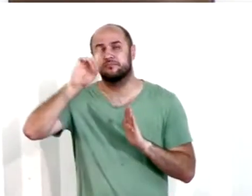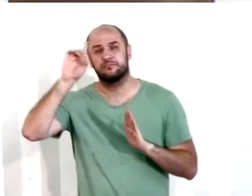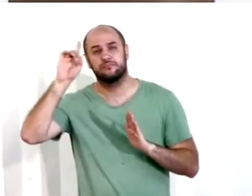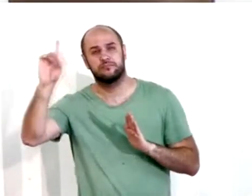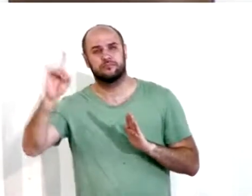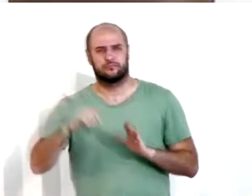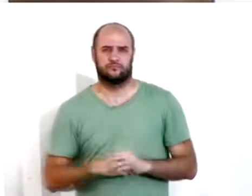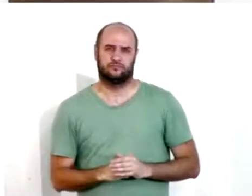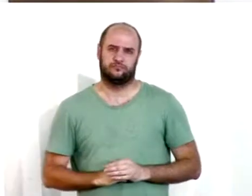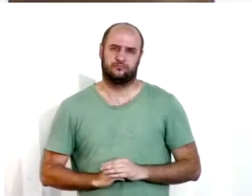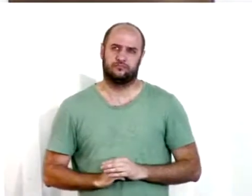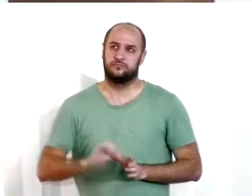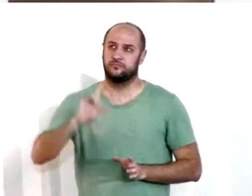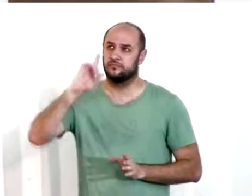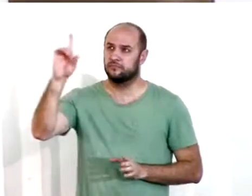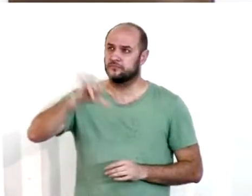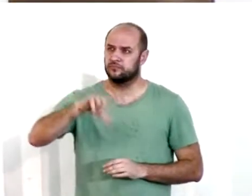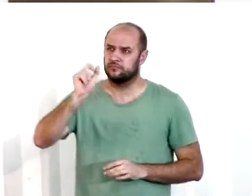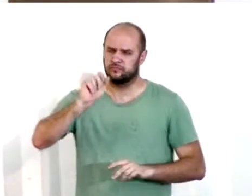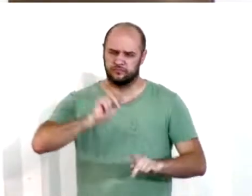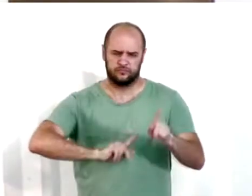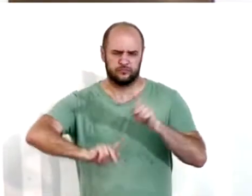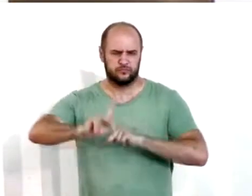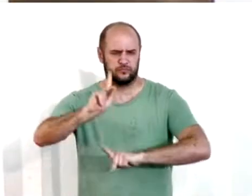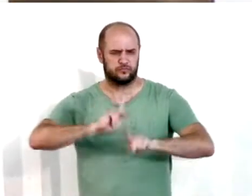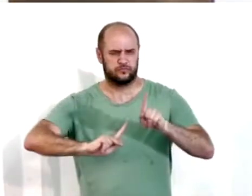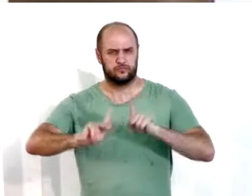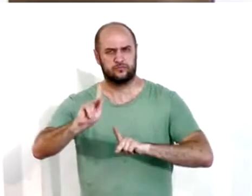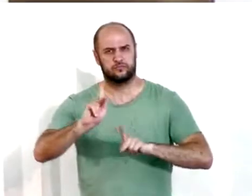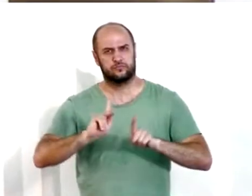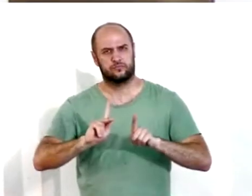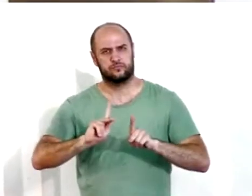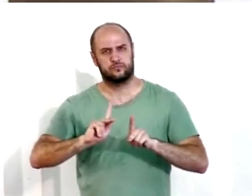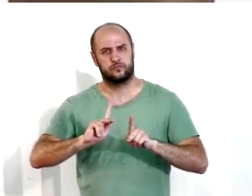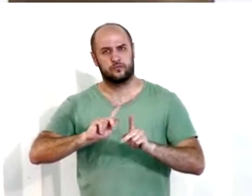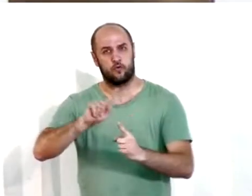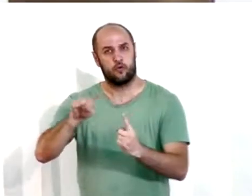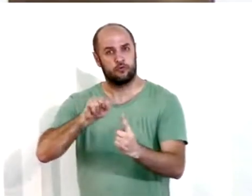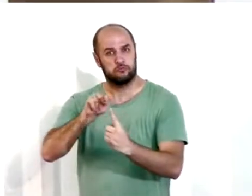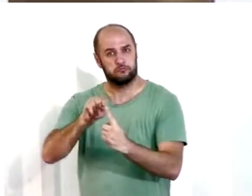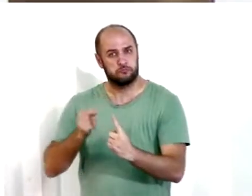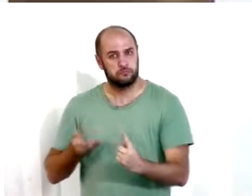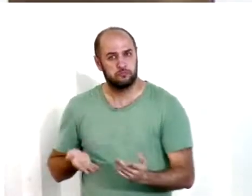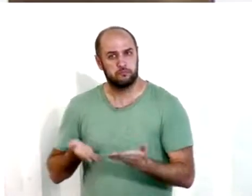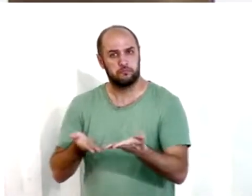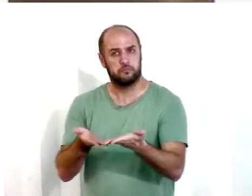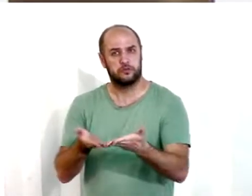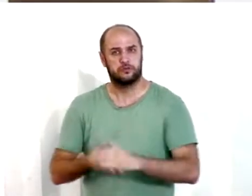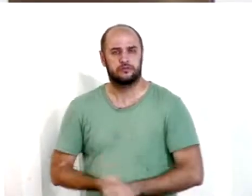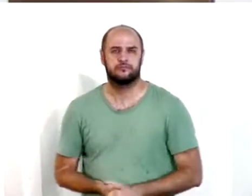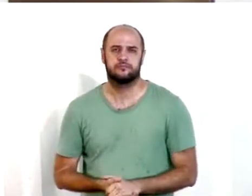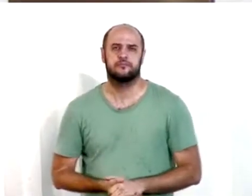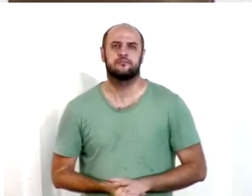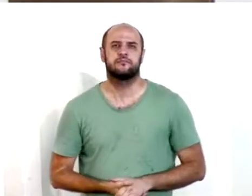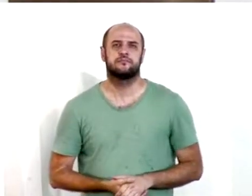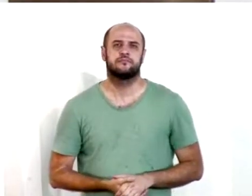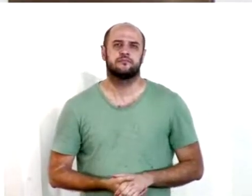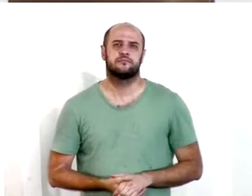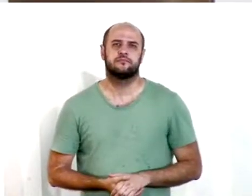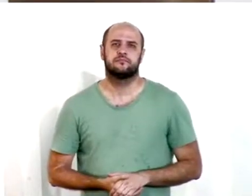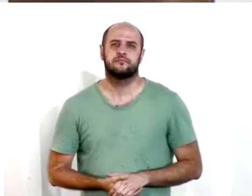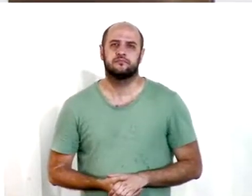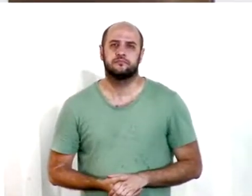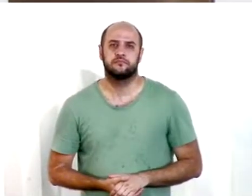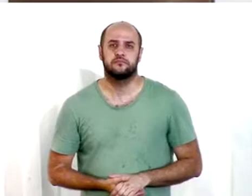Deus escolheu, um povo, e deu destino a ele. E isso já deixa claro para